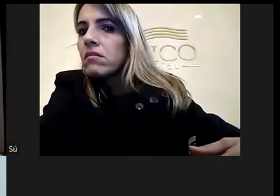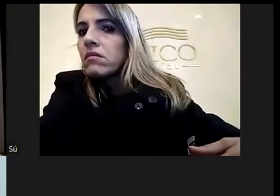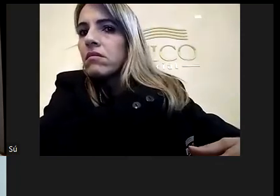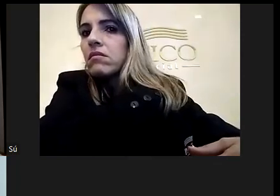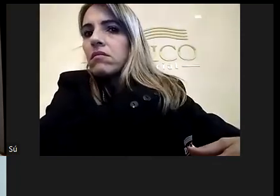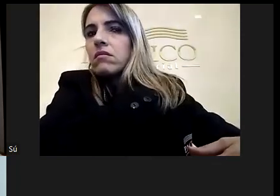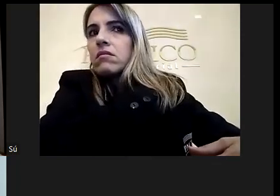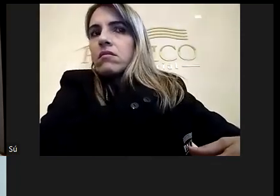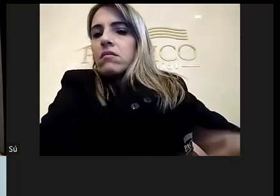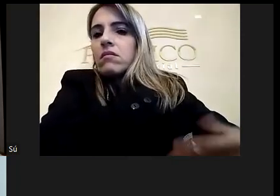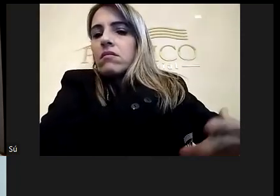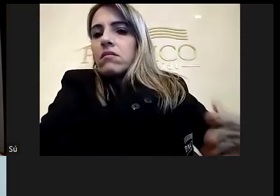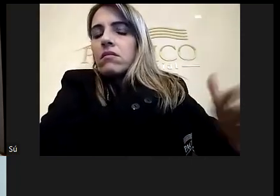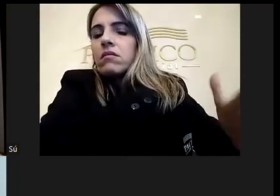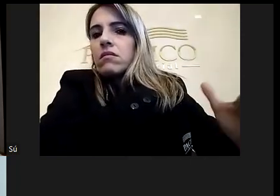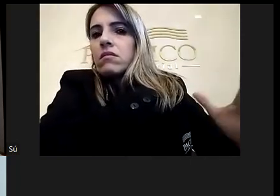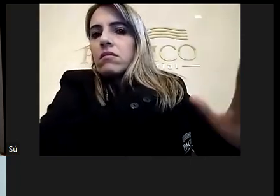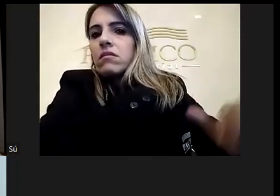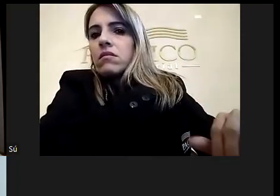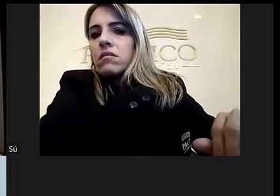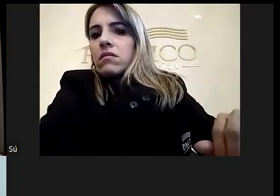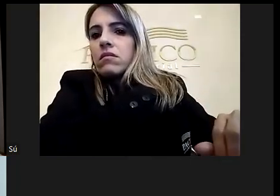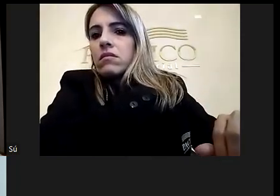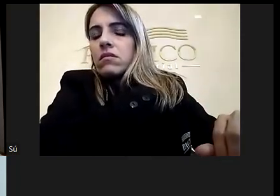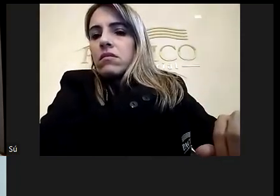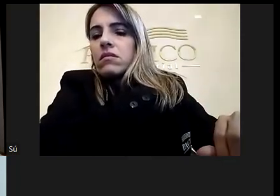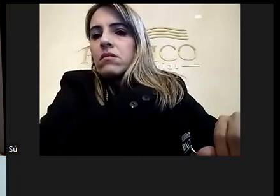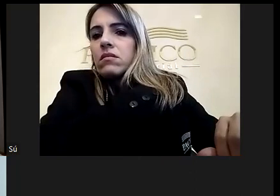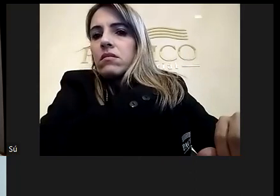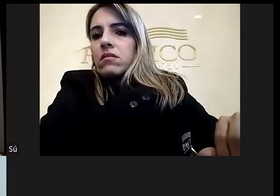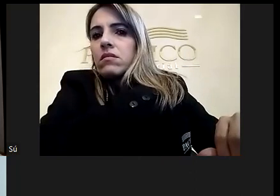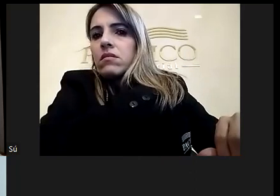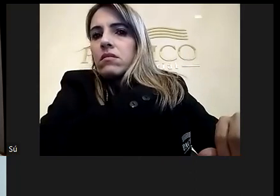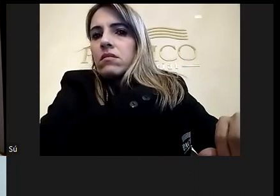Então, essa dissolução do complexo de Édipo, nós não sabemos exatamente quando que ela acontece.